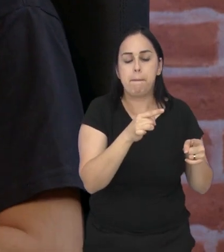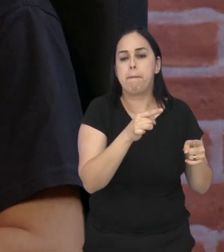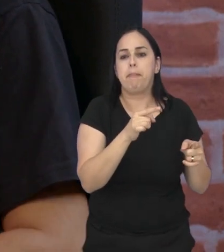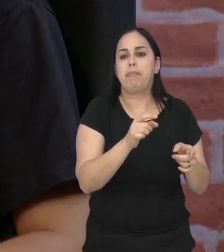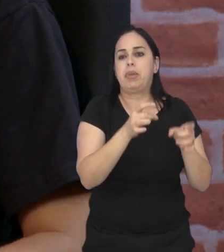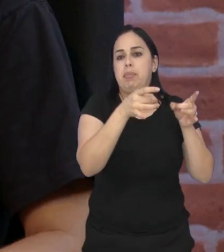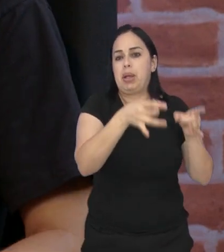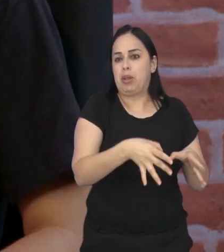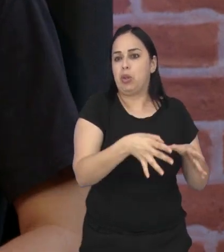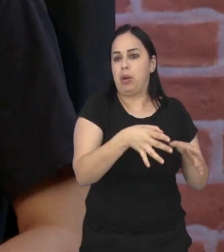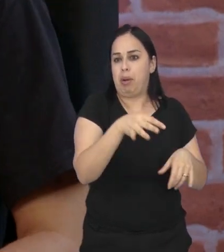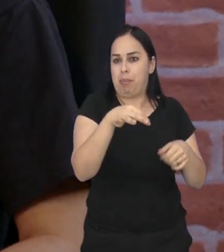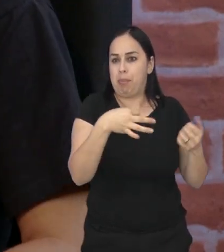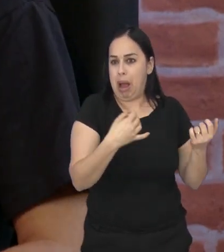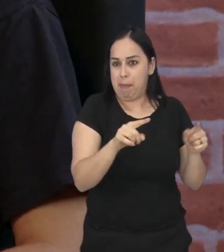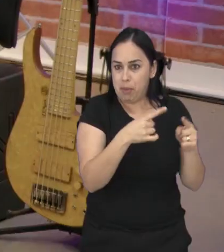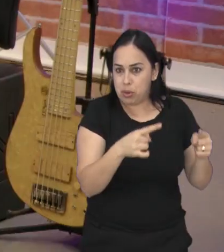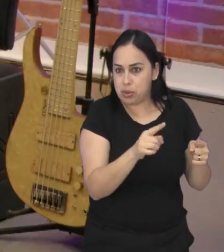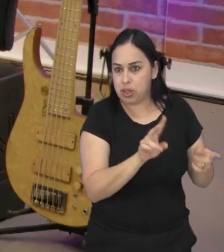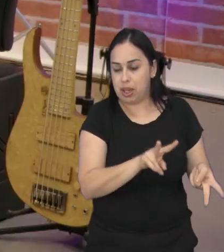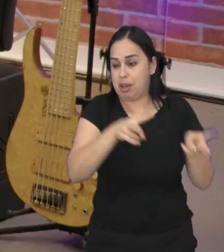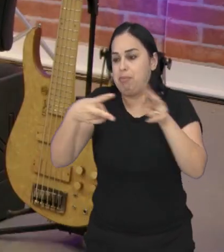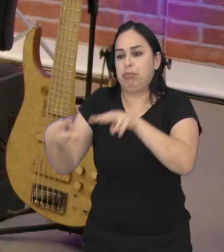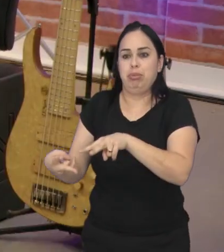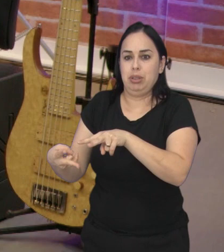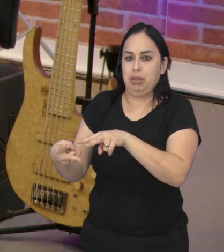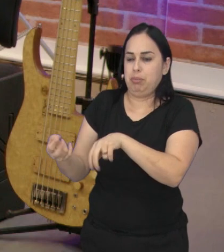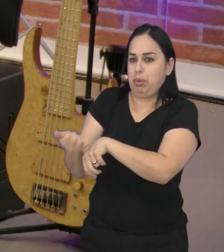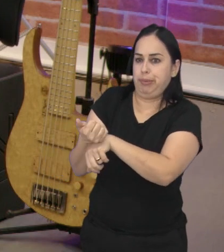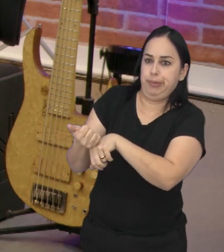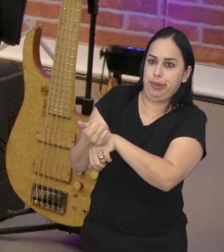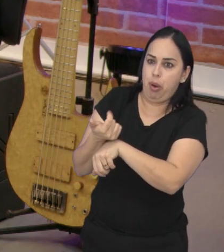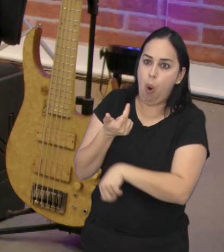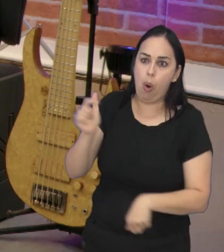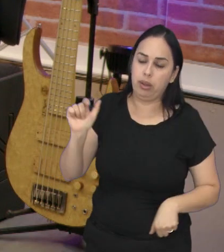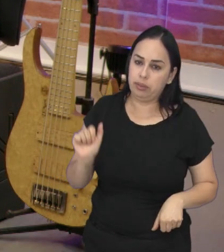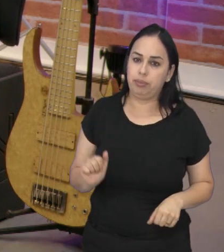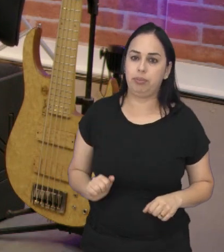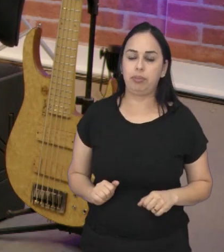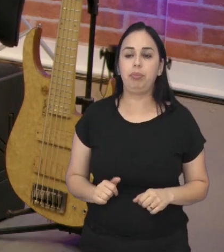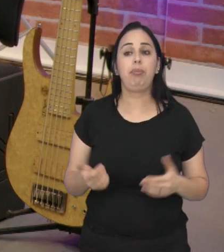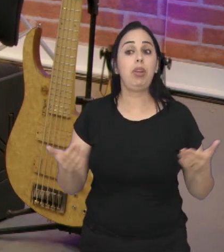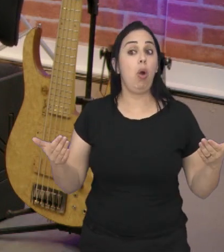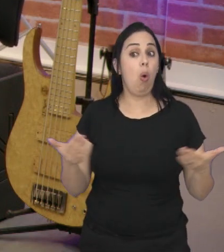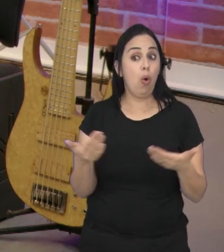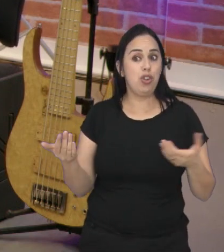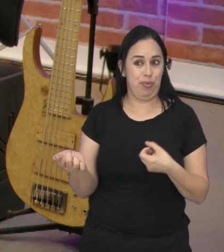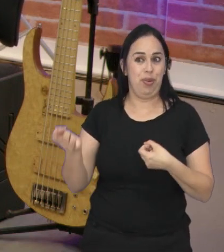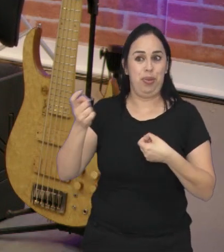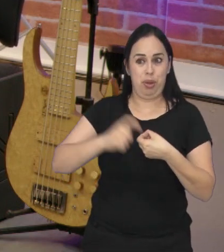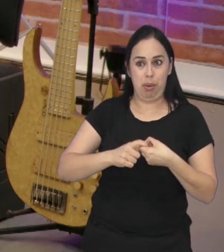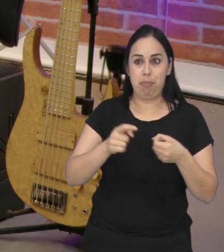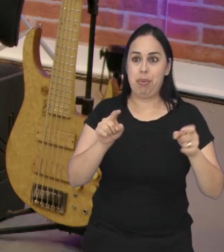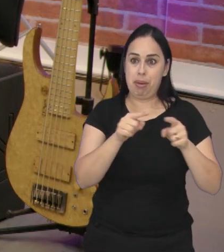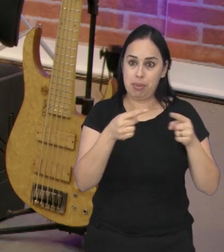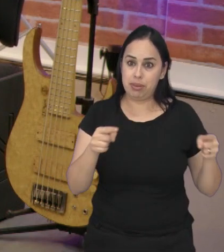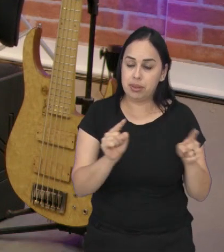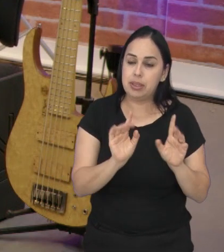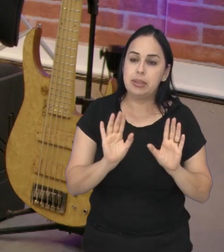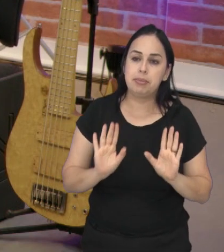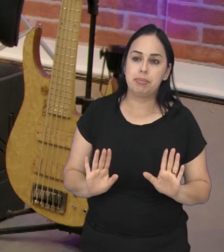foram trabalhar com outras coisas. Porque Bom, aplicativo, Uber, enfim, foi isso que coisas. E hoje voltaram pra música, mas